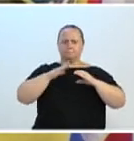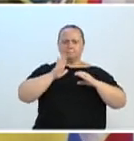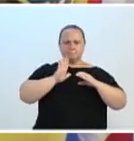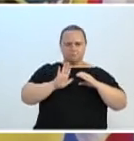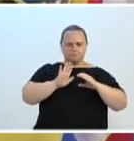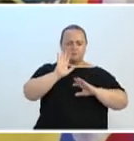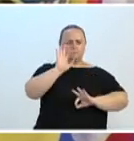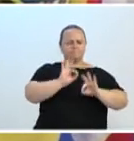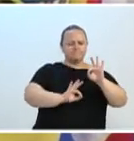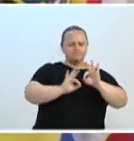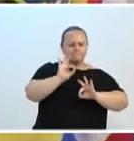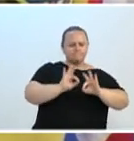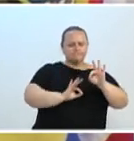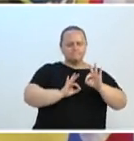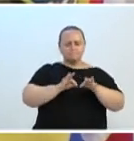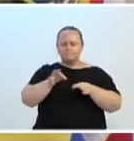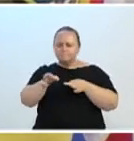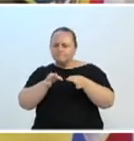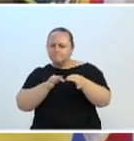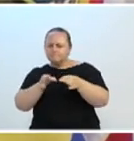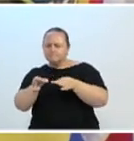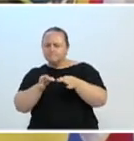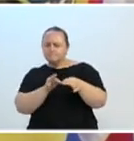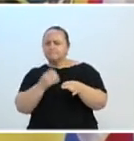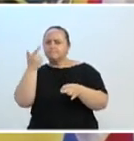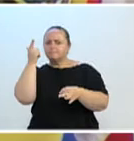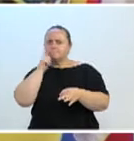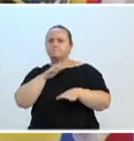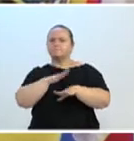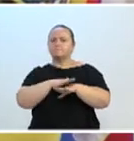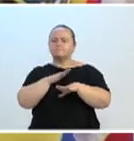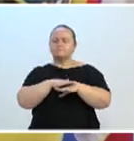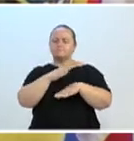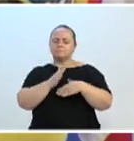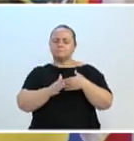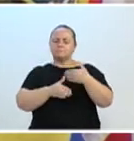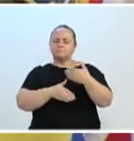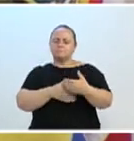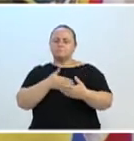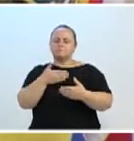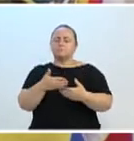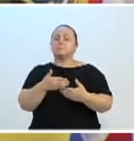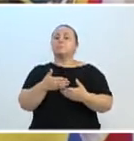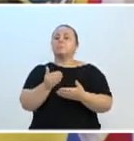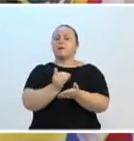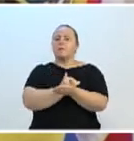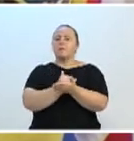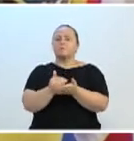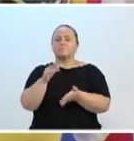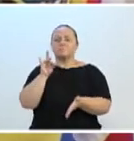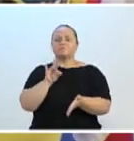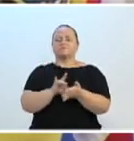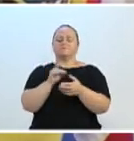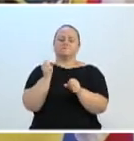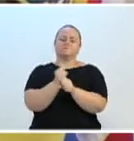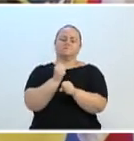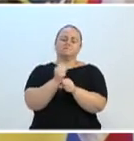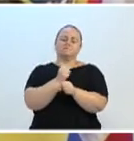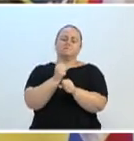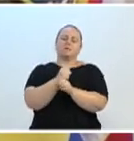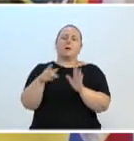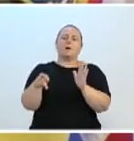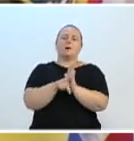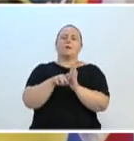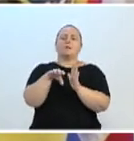forma organizada, possa, com o passar dos próximos anos, ter a sua sede própria. Nós somos